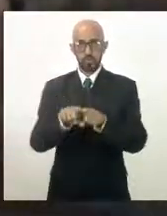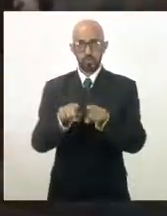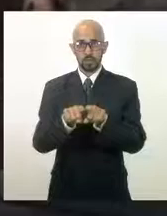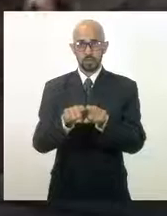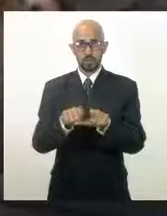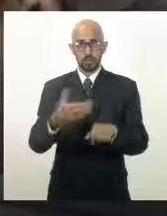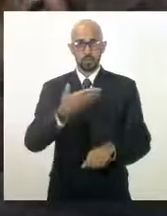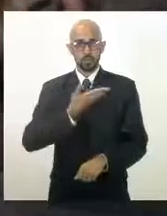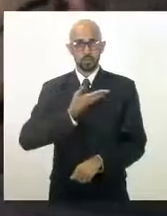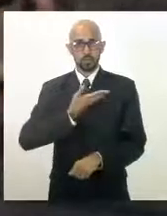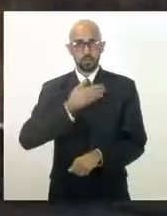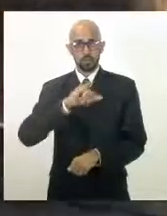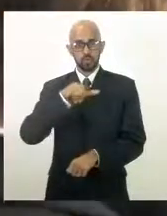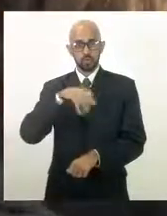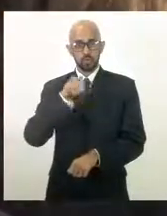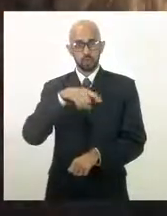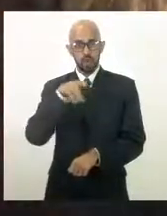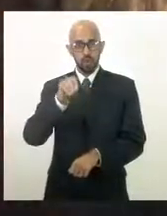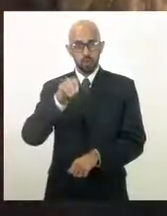João Ziraldo,